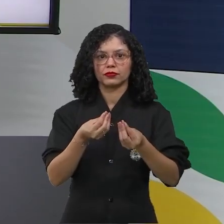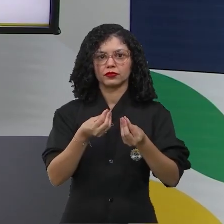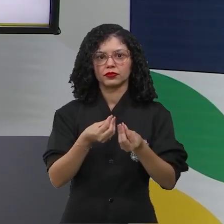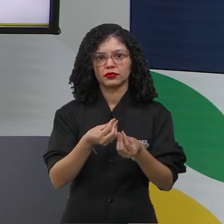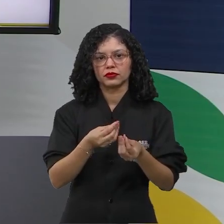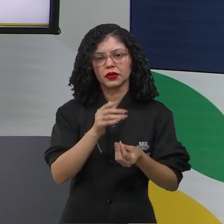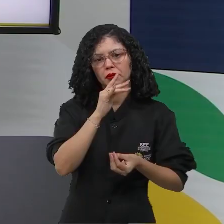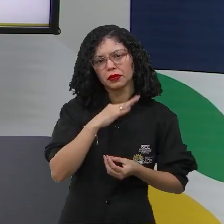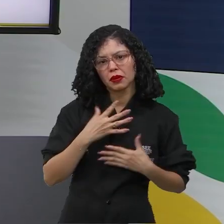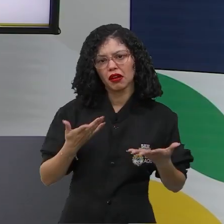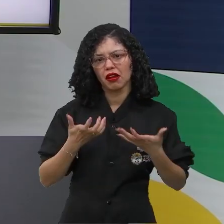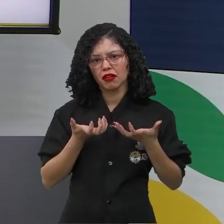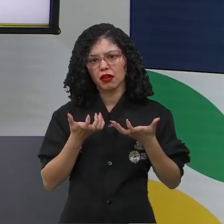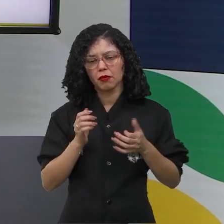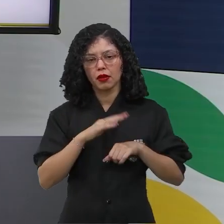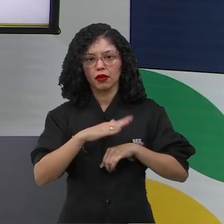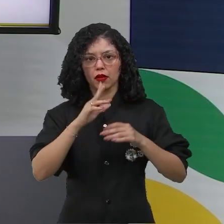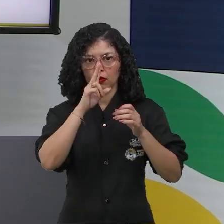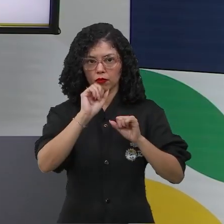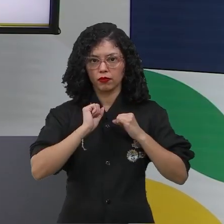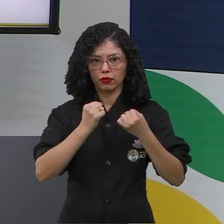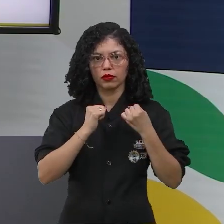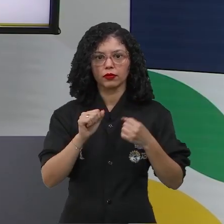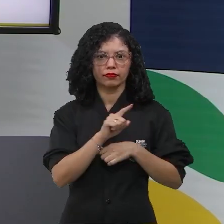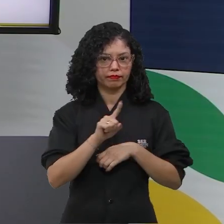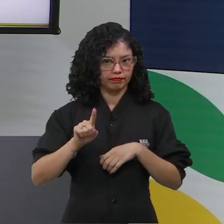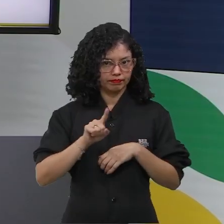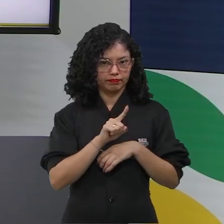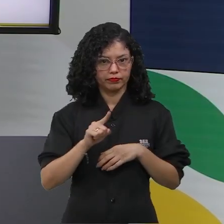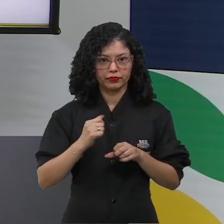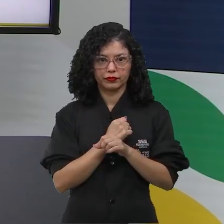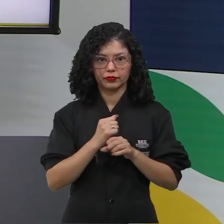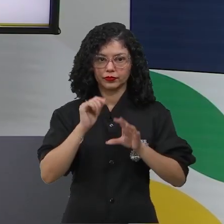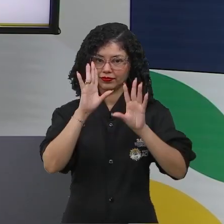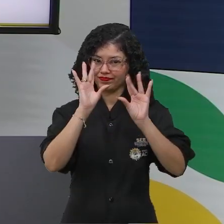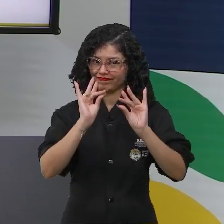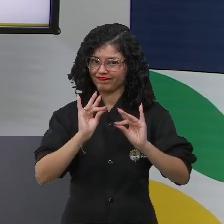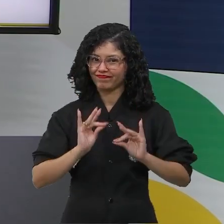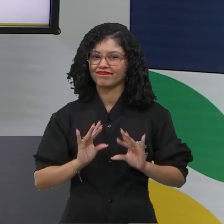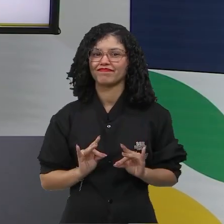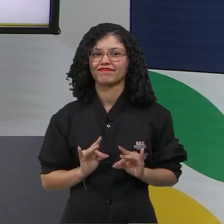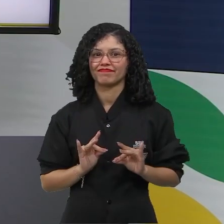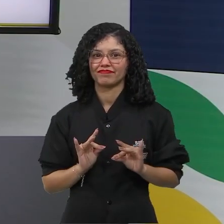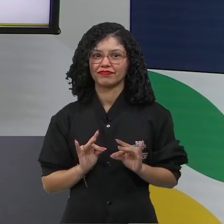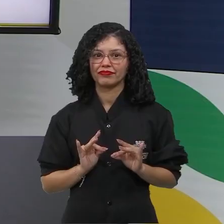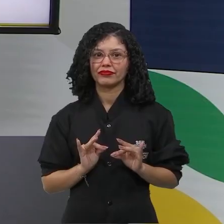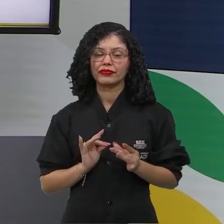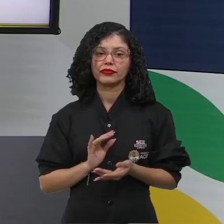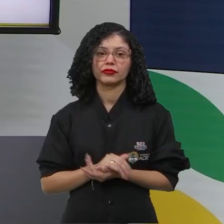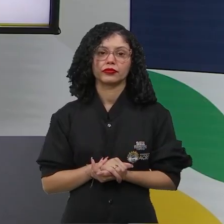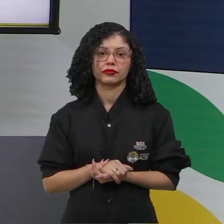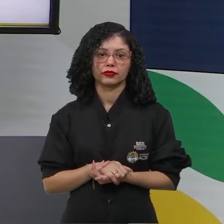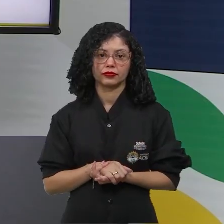tão fraquinho, eu queria ter mais força, eu queria ficar grandão. Essa construção sintética, ela tem,